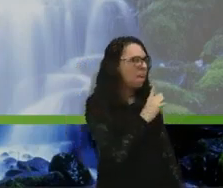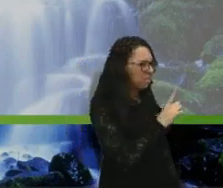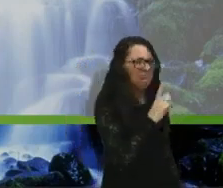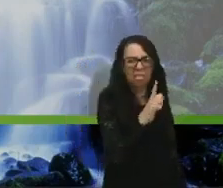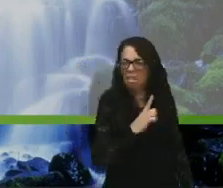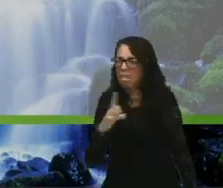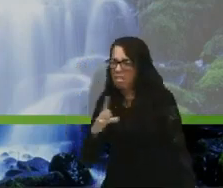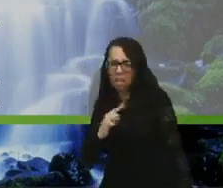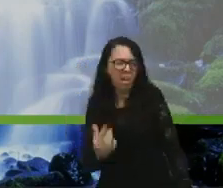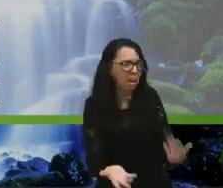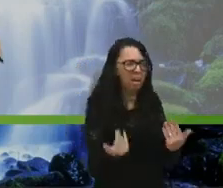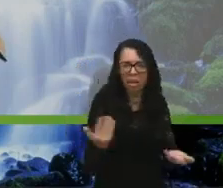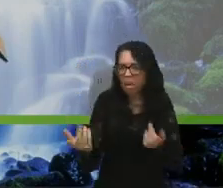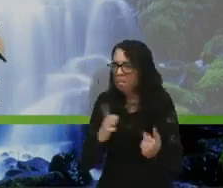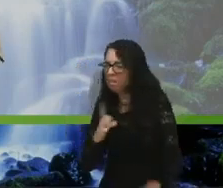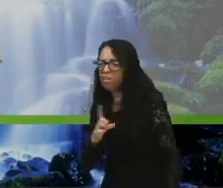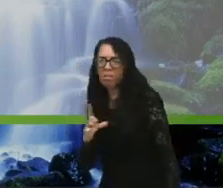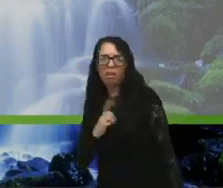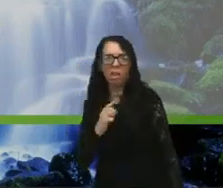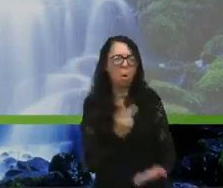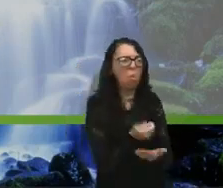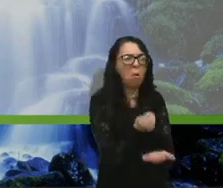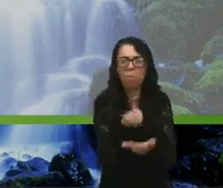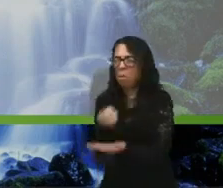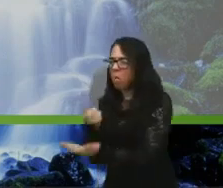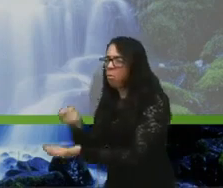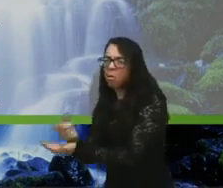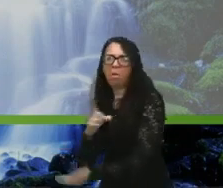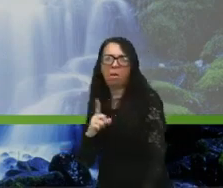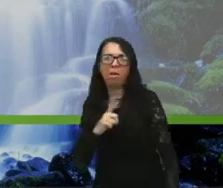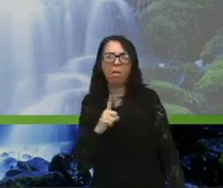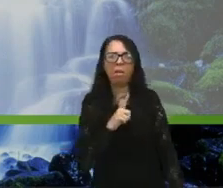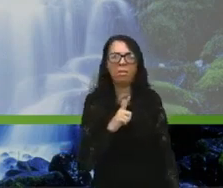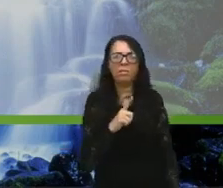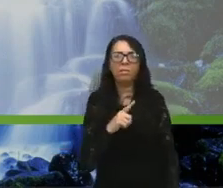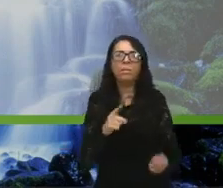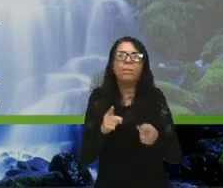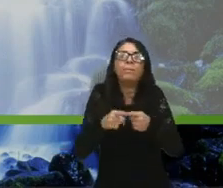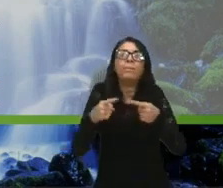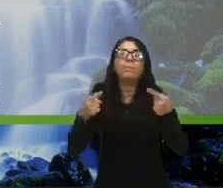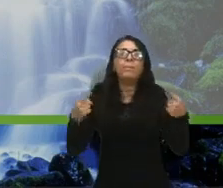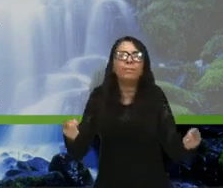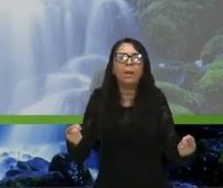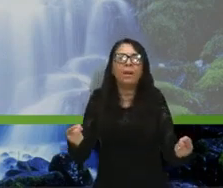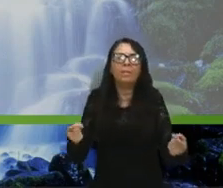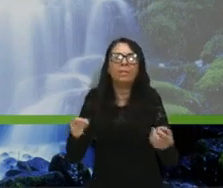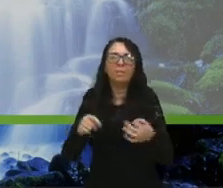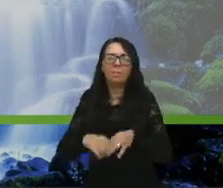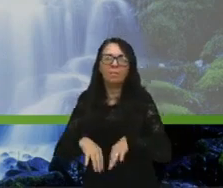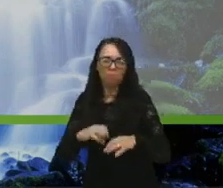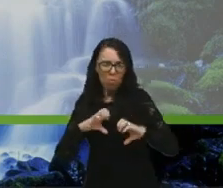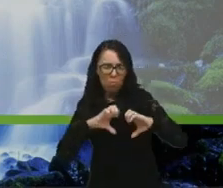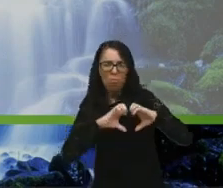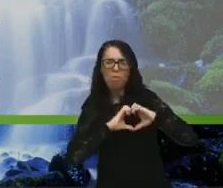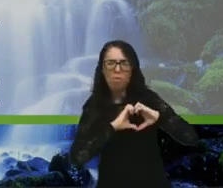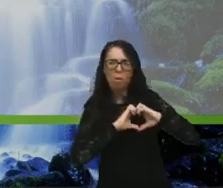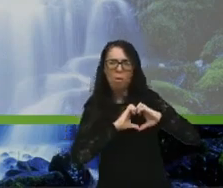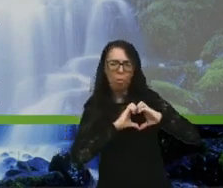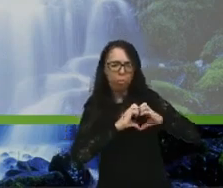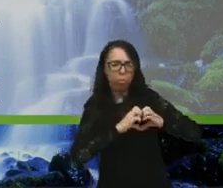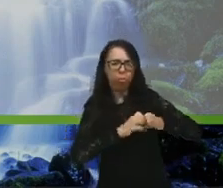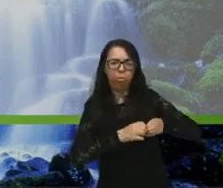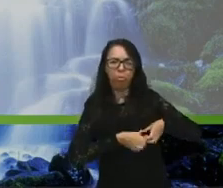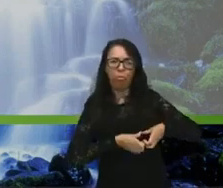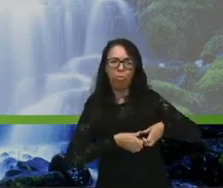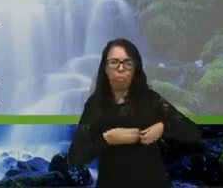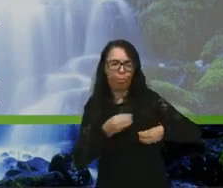materiais? Que adianta você andar num belo de um carro que você tanto sonhou em ter, mas com o coração cheio de